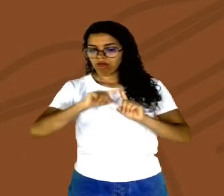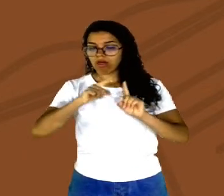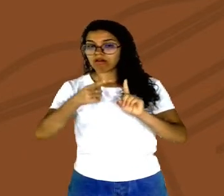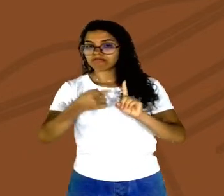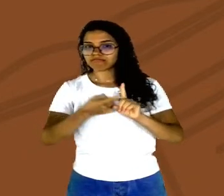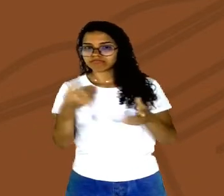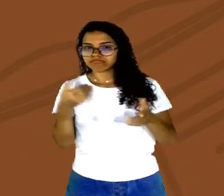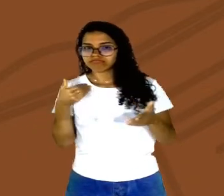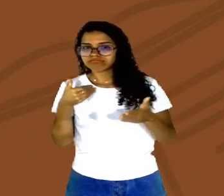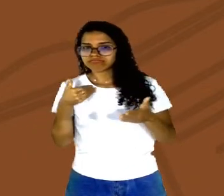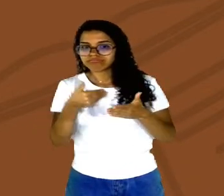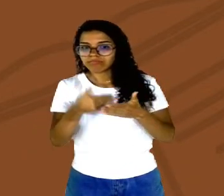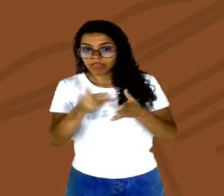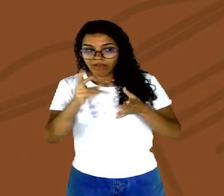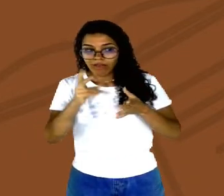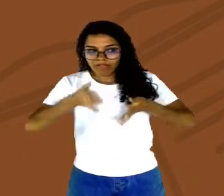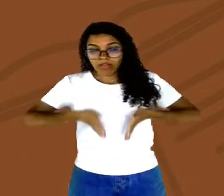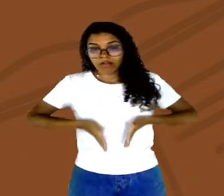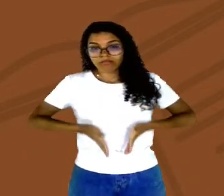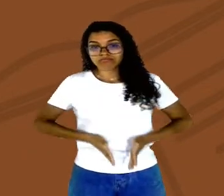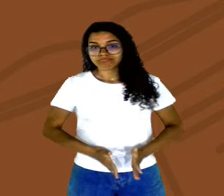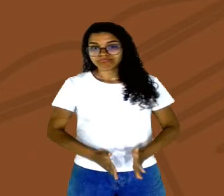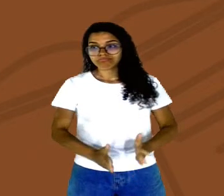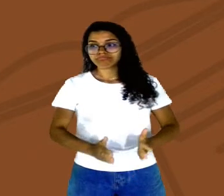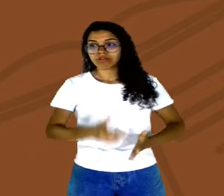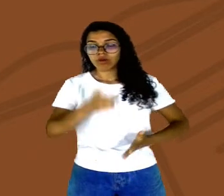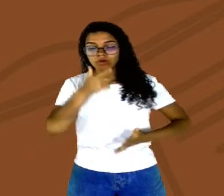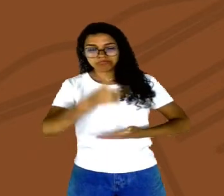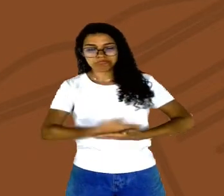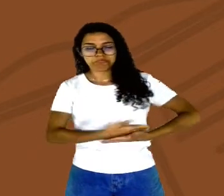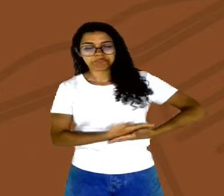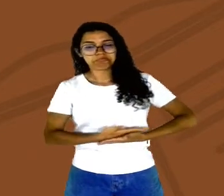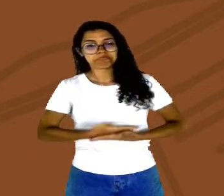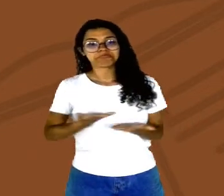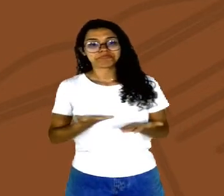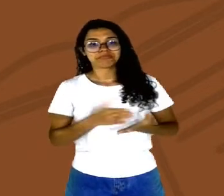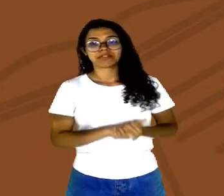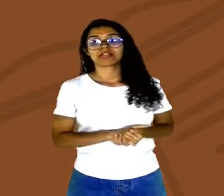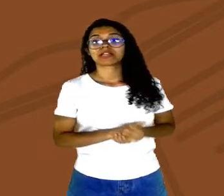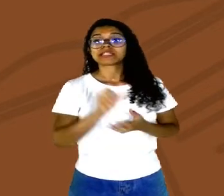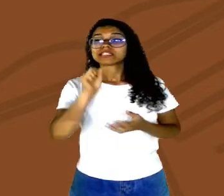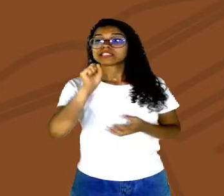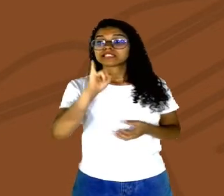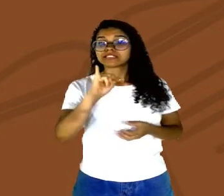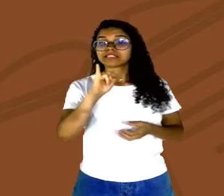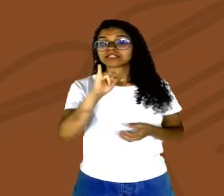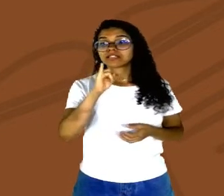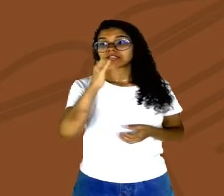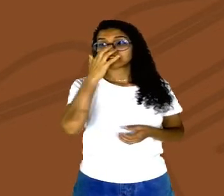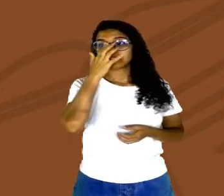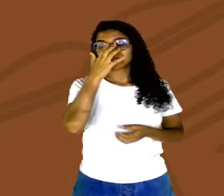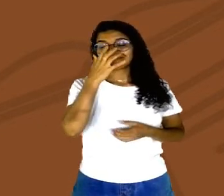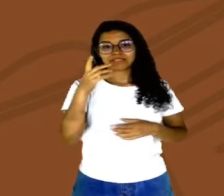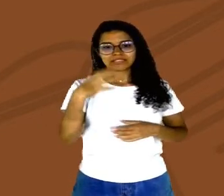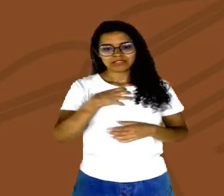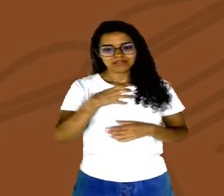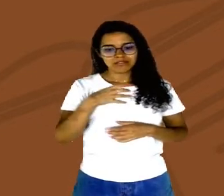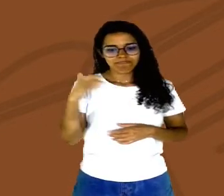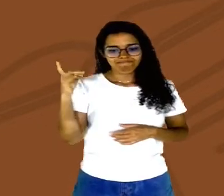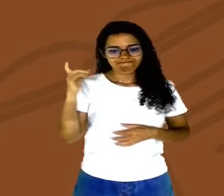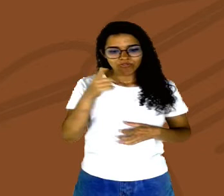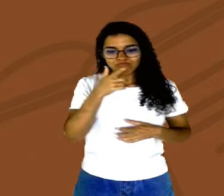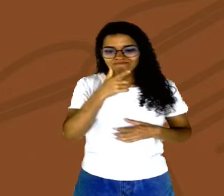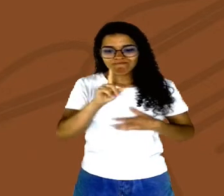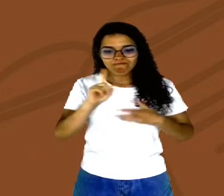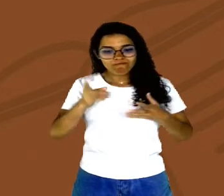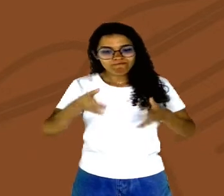perto de parir, né? De ganhar aí o seu filho. Se ela tiver aí com dificuldade no parto, a médica pode chegar lá